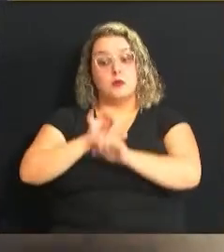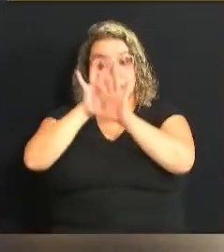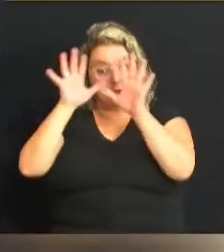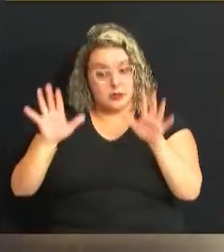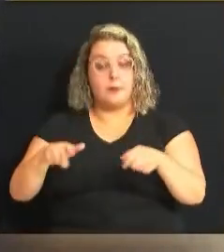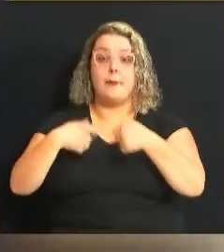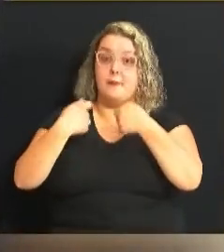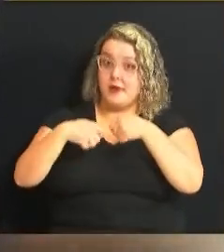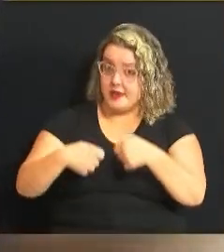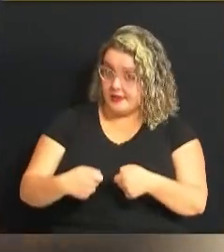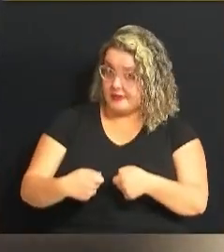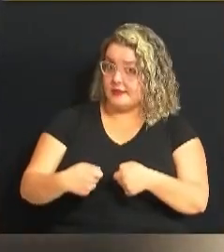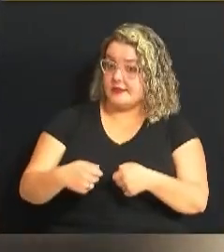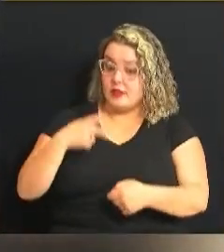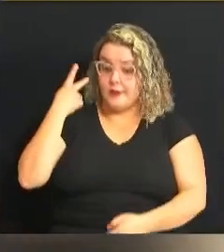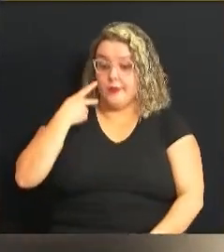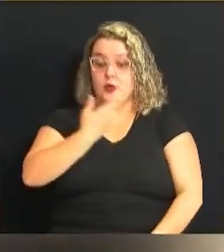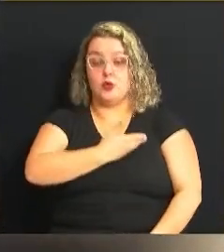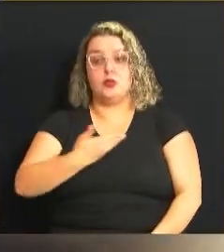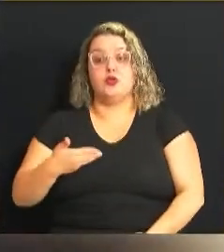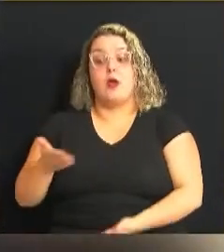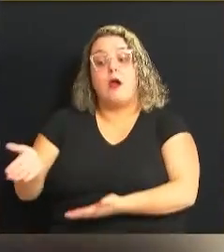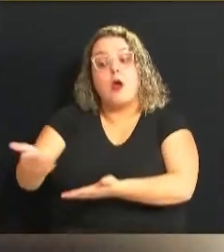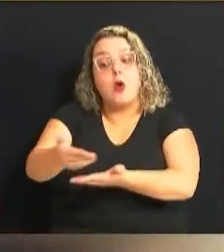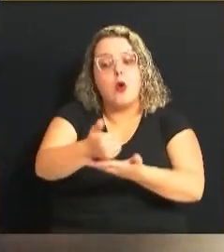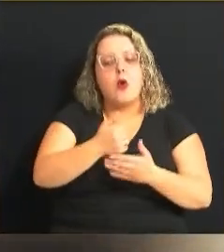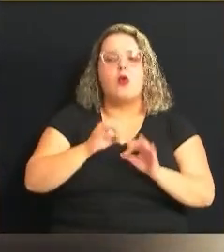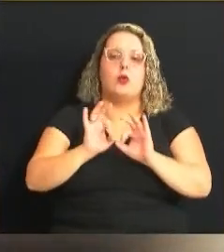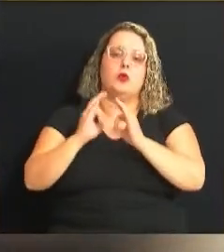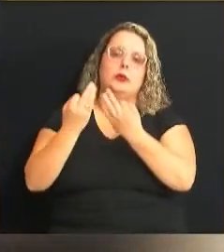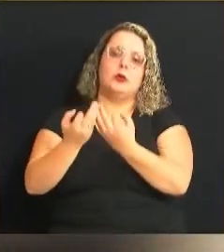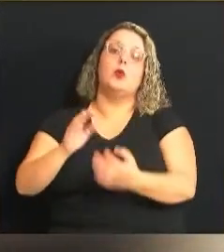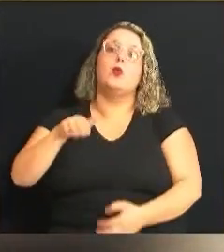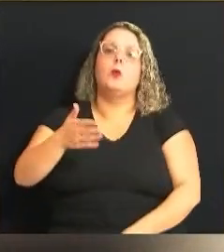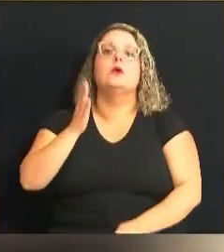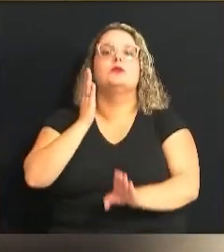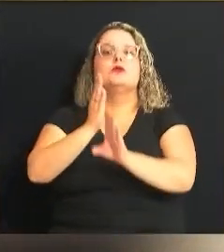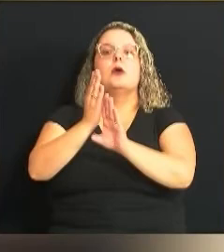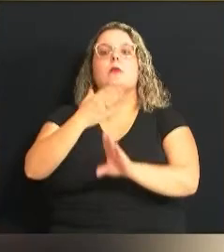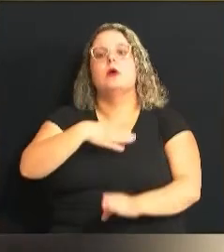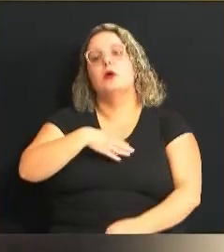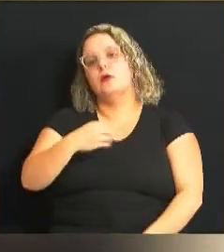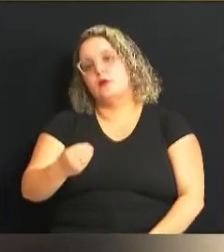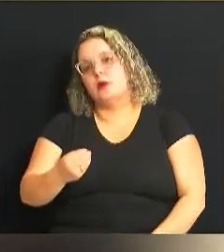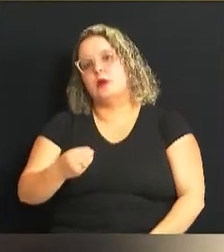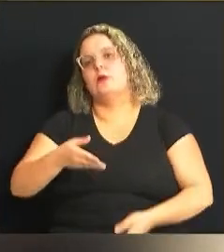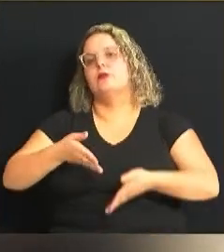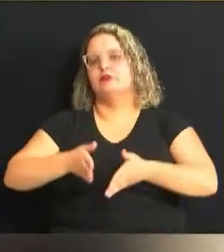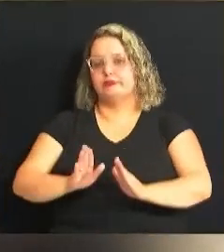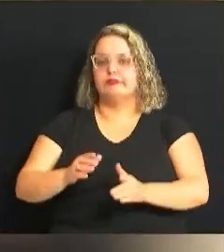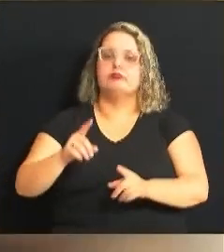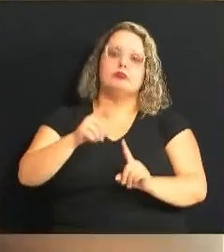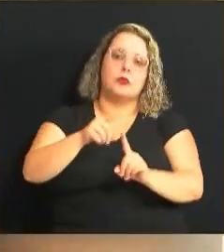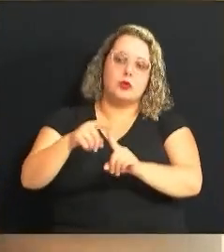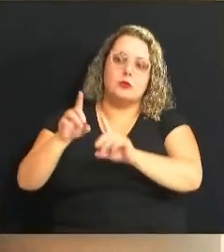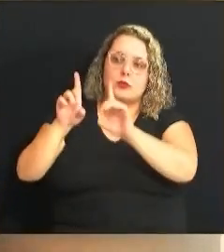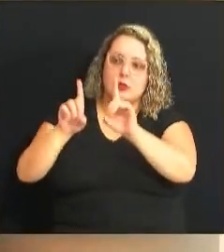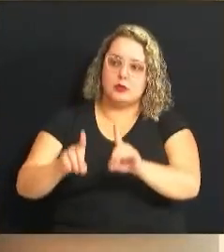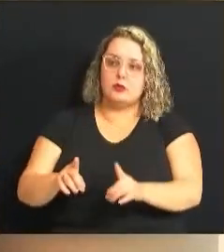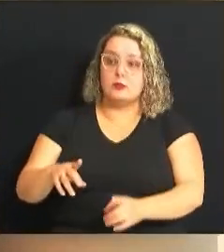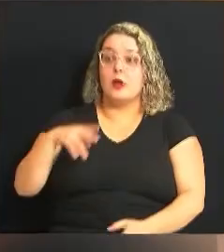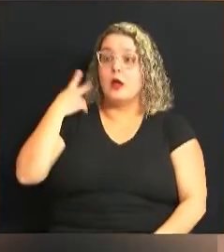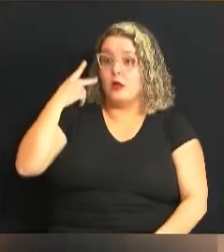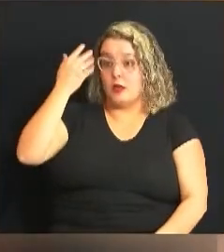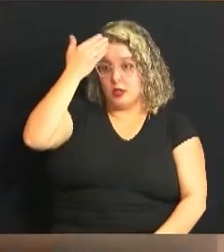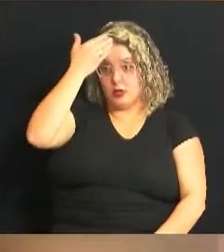que é necessário criar políticas que acolham as famílias quando descobrem que o filho irá nascer com alguma